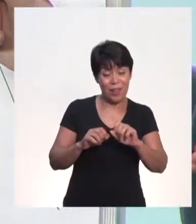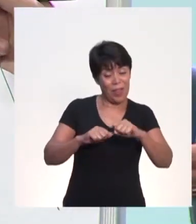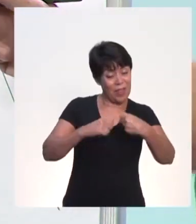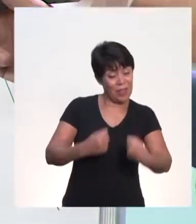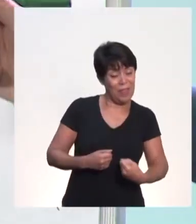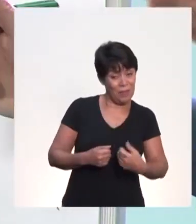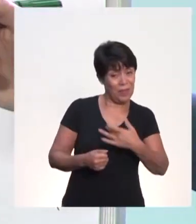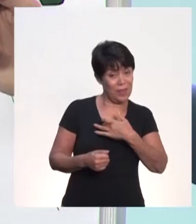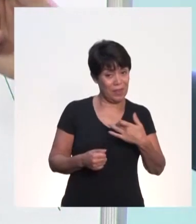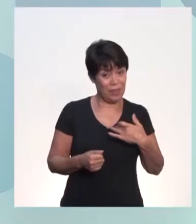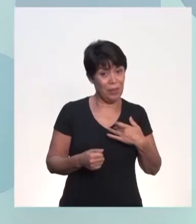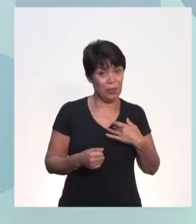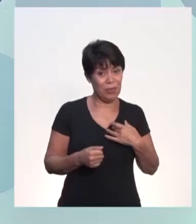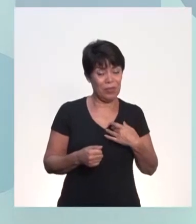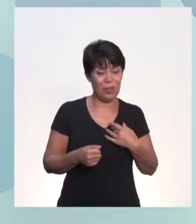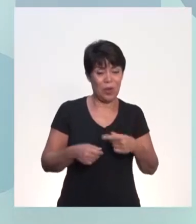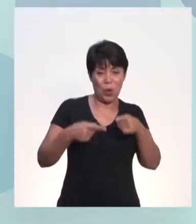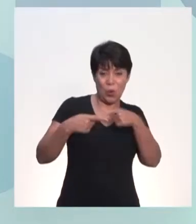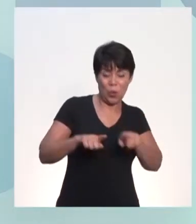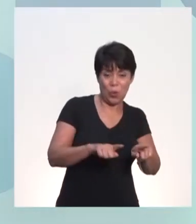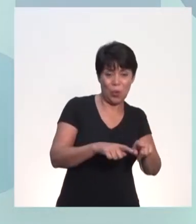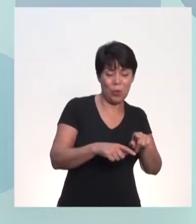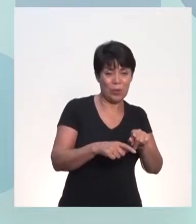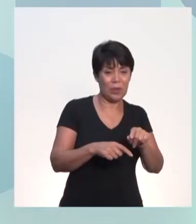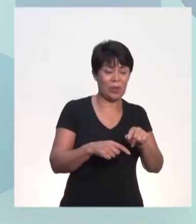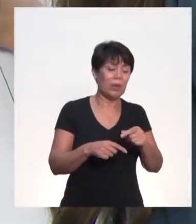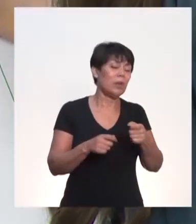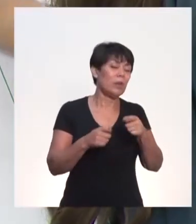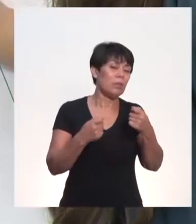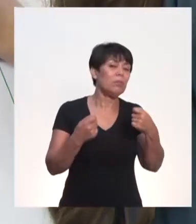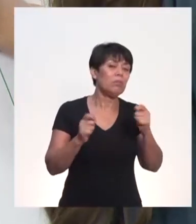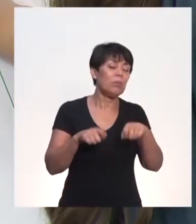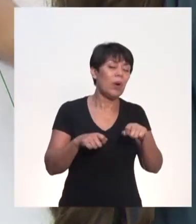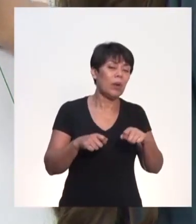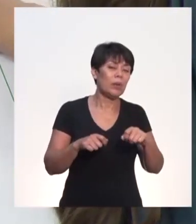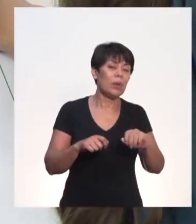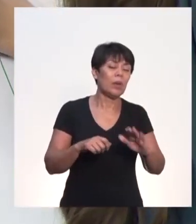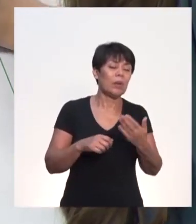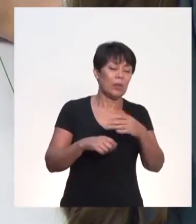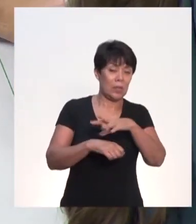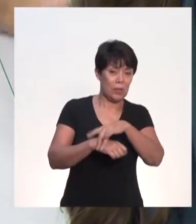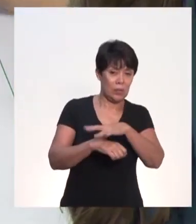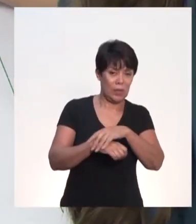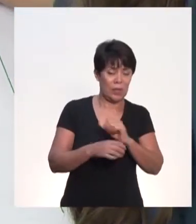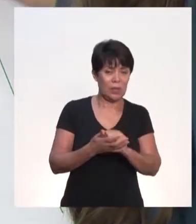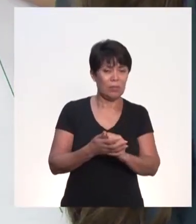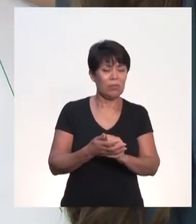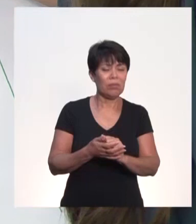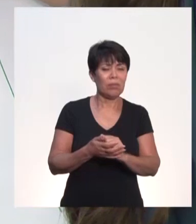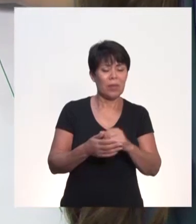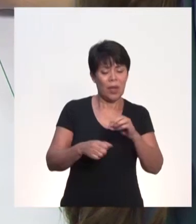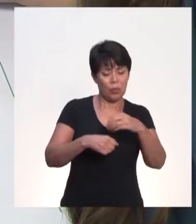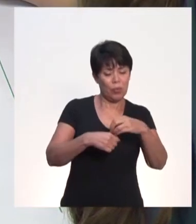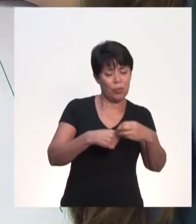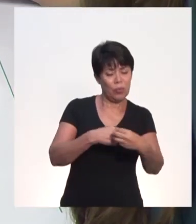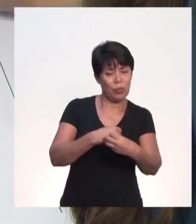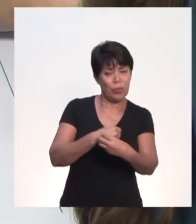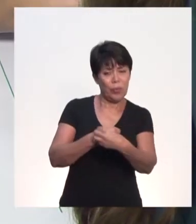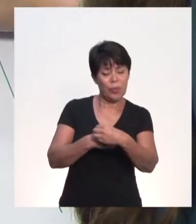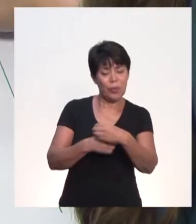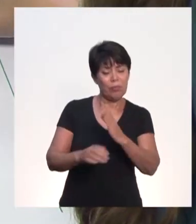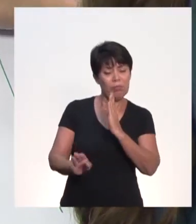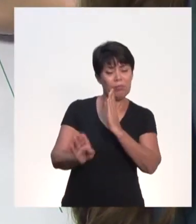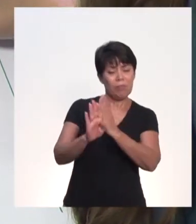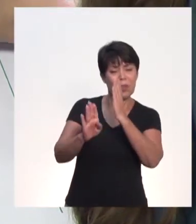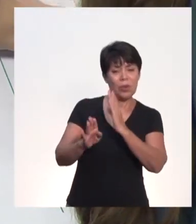agentes patogênicos, aos agentes que causam doença, elas vão reconhecer aquele